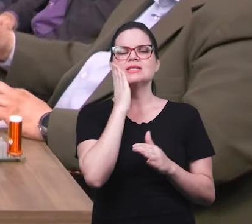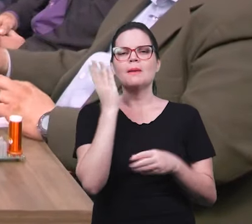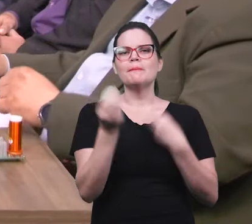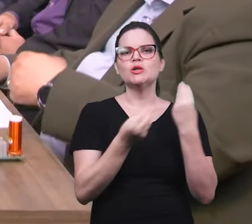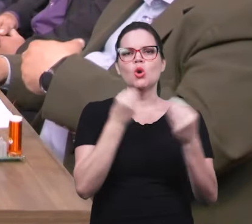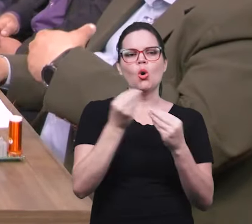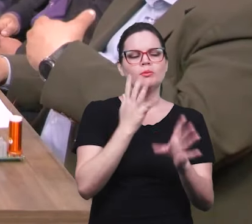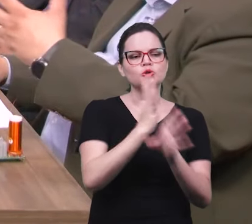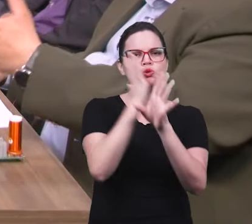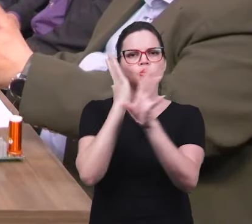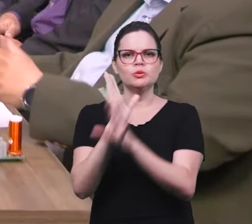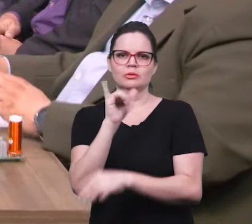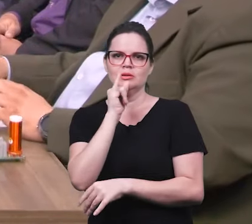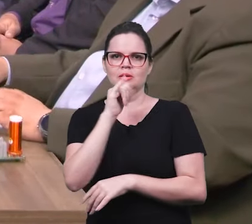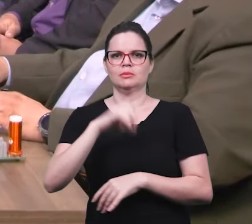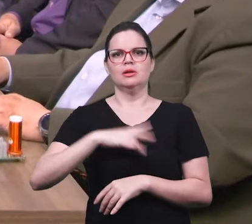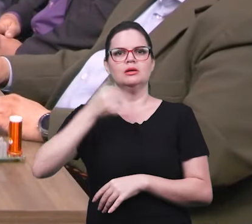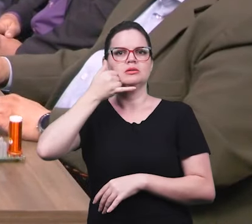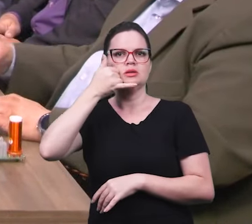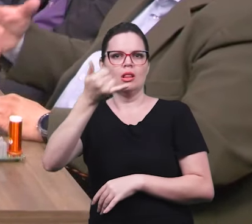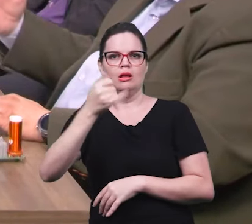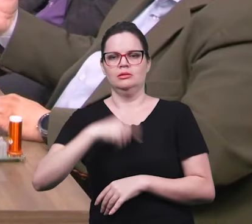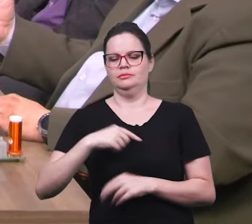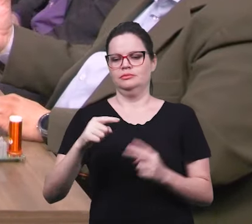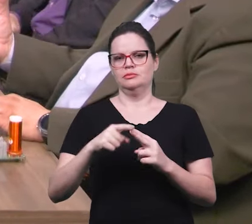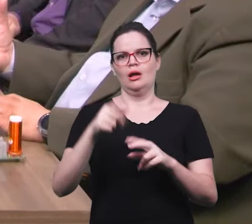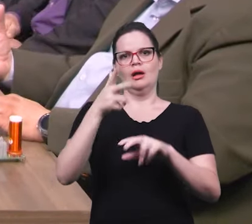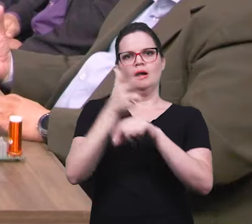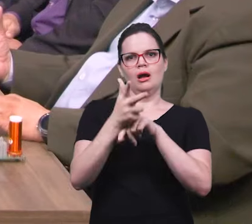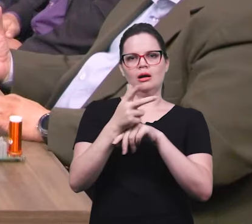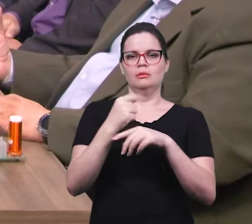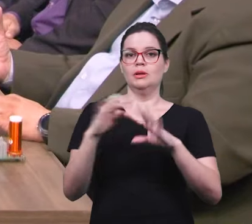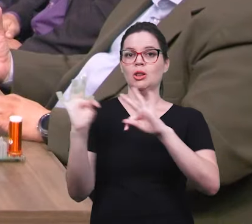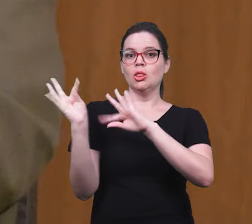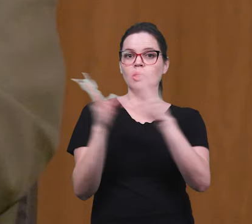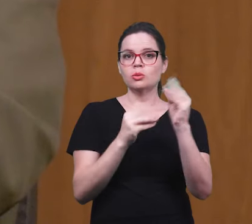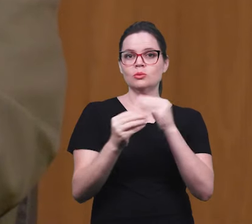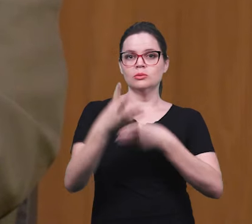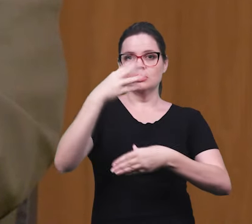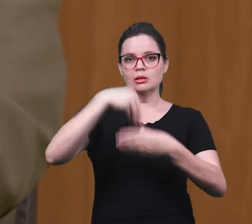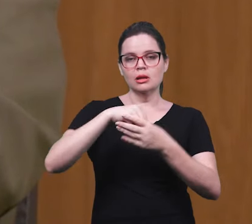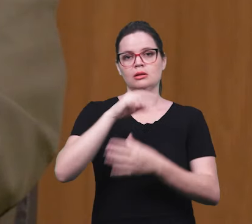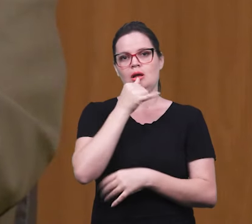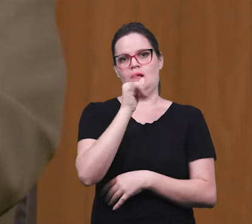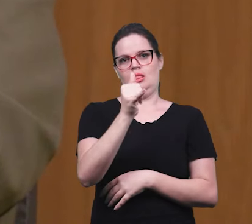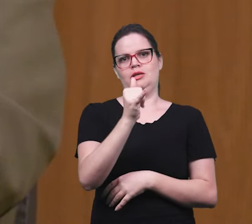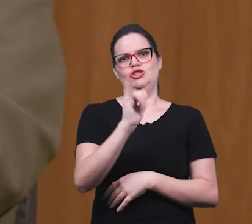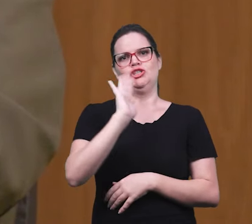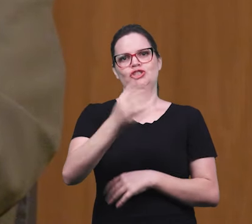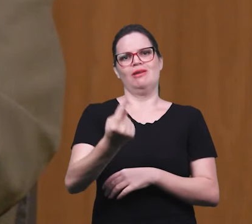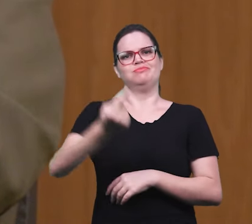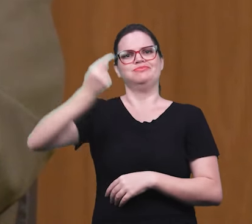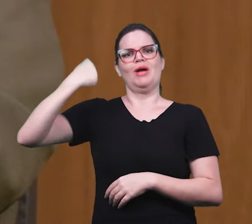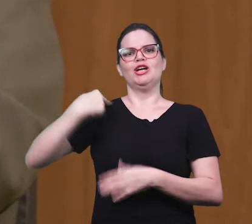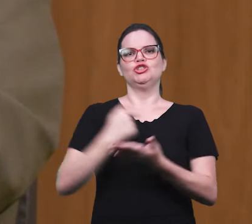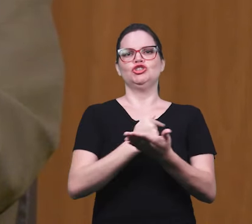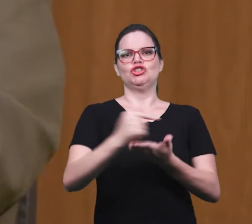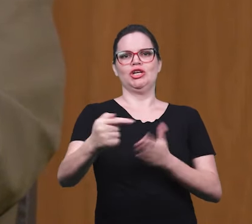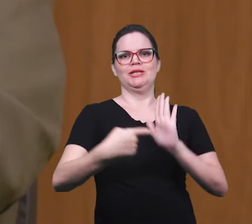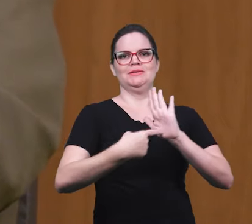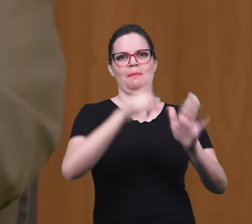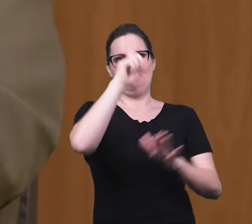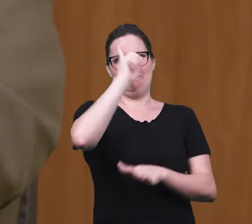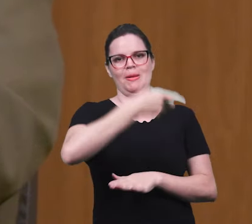o celular, nós vamos ter as câmeras, tudo dentro dessa energia que foi criada. Mas essa energia aqui, eu